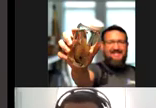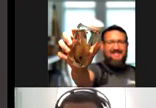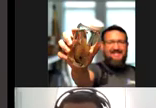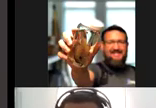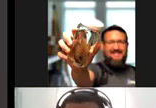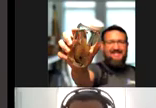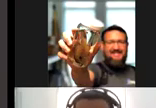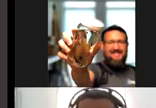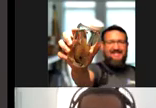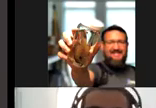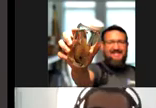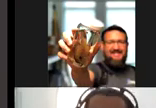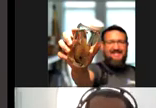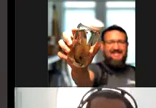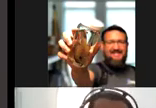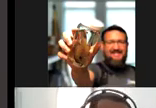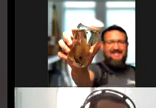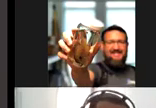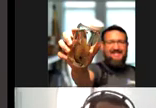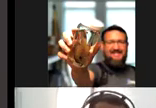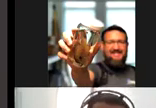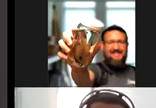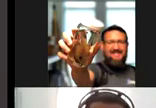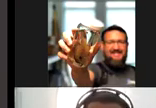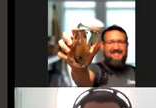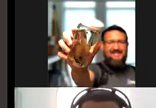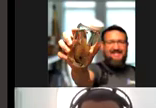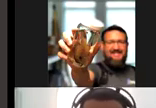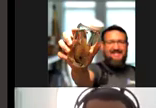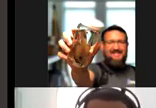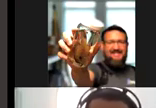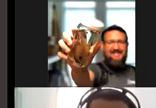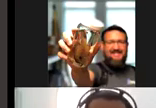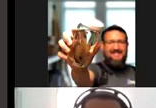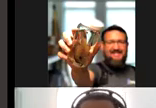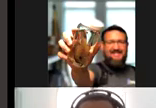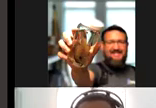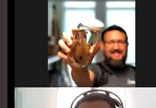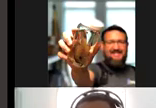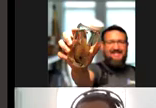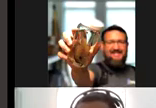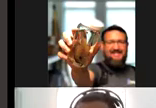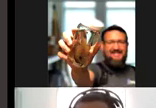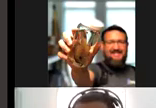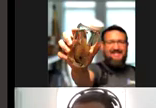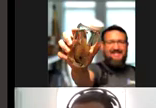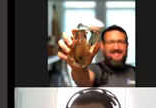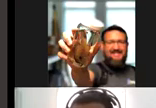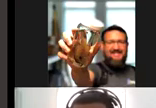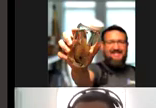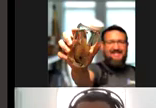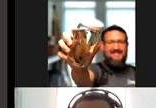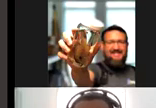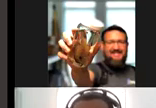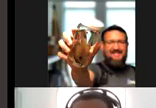sejam aplicáveis. E aí, esse artigo do Milner e da Shea, eles discutem como que a gente tem que ficar